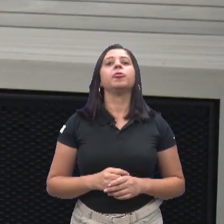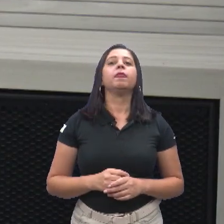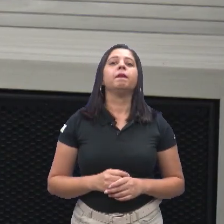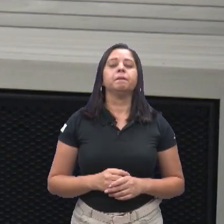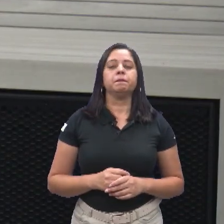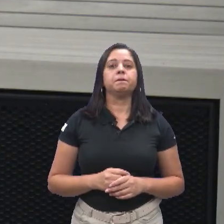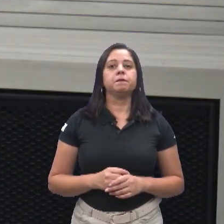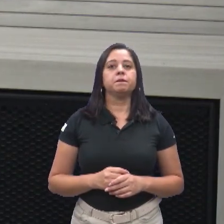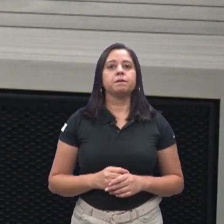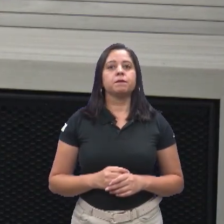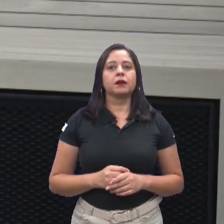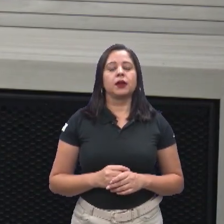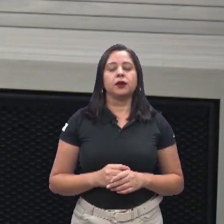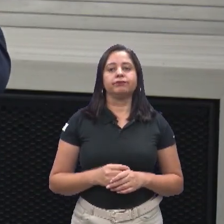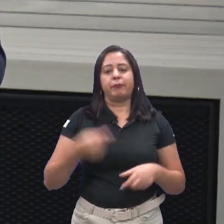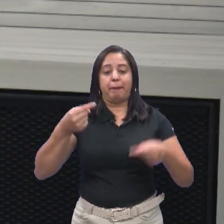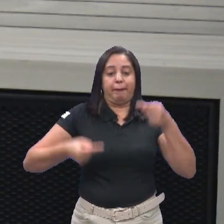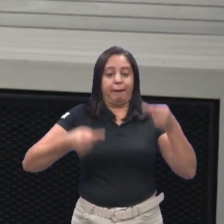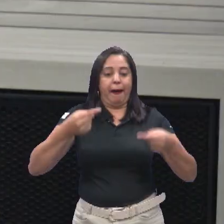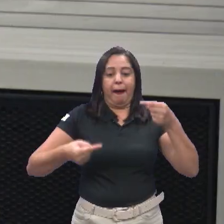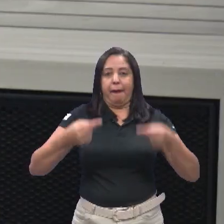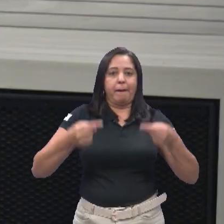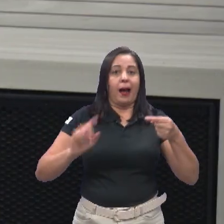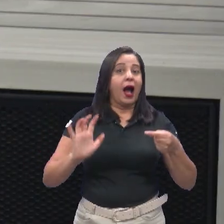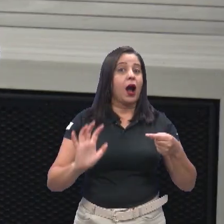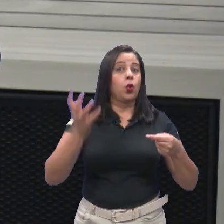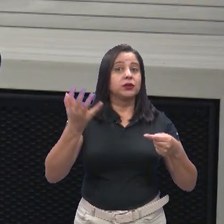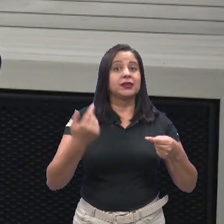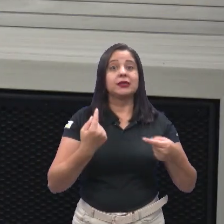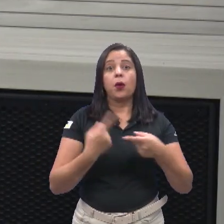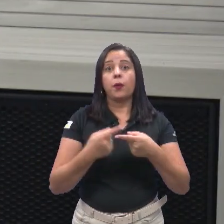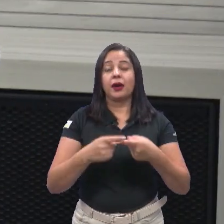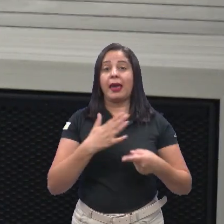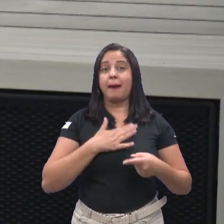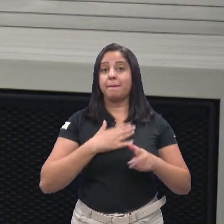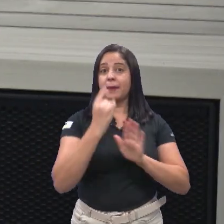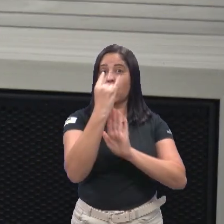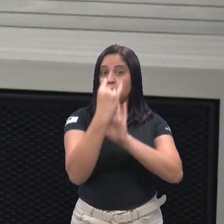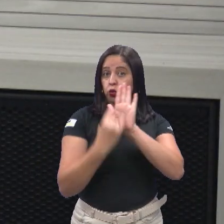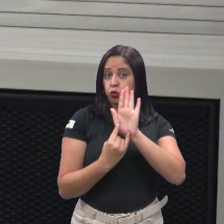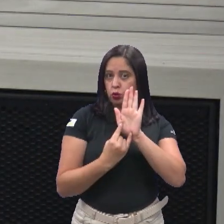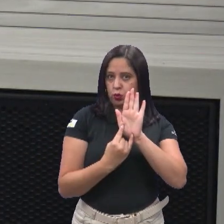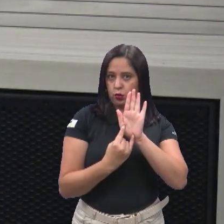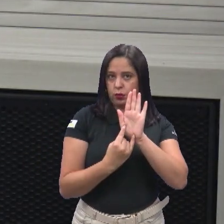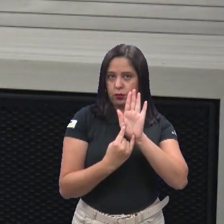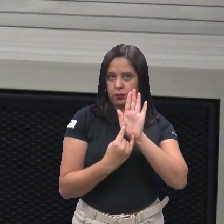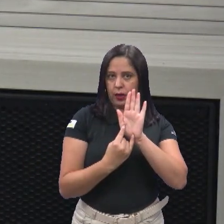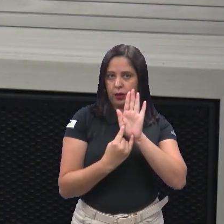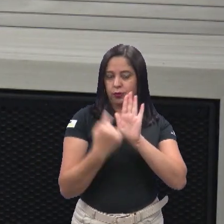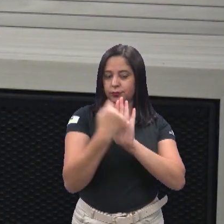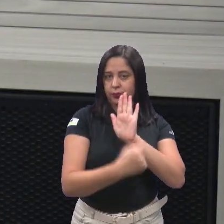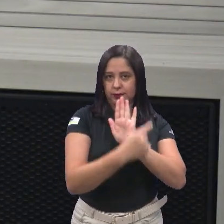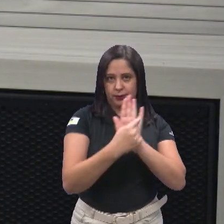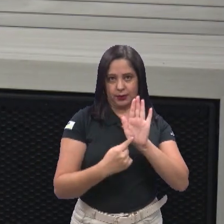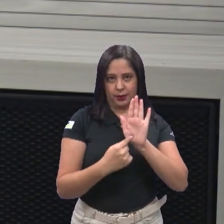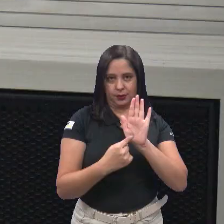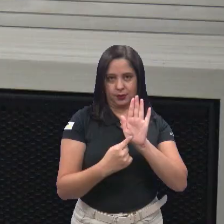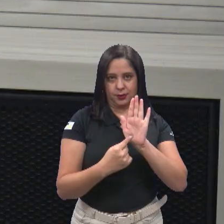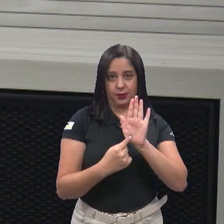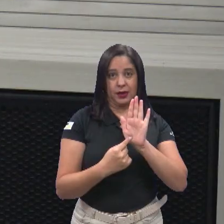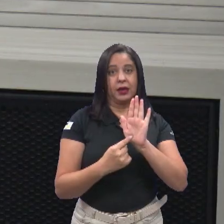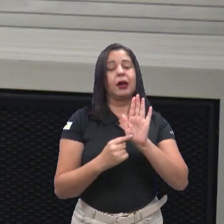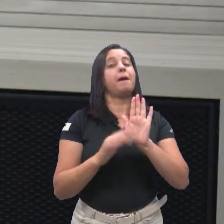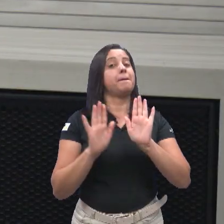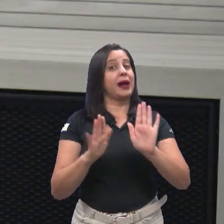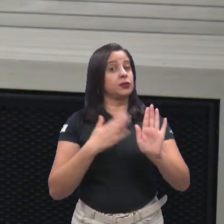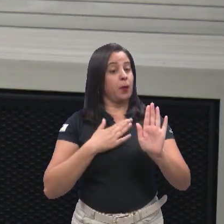porque um requerimento foi rejeitado, foi o meu. O meu requerimento, ele foi elaborado antes de acontecer essa polêmica, entendeu?